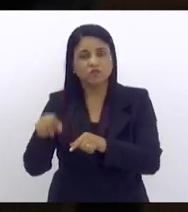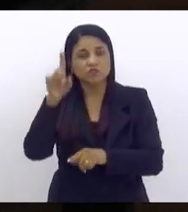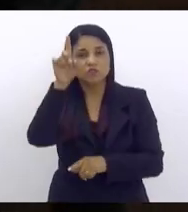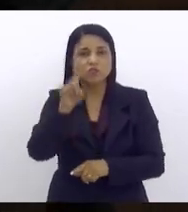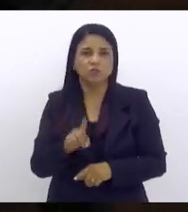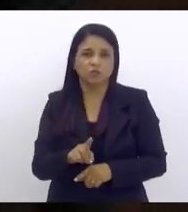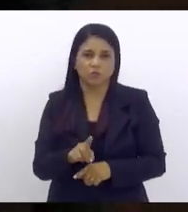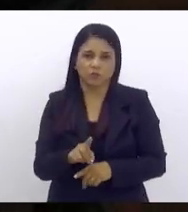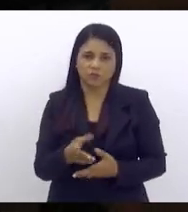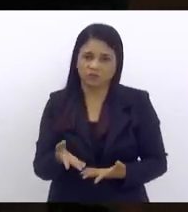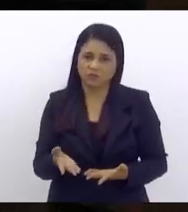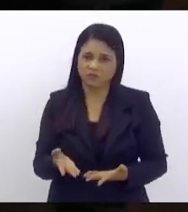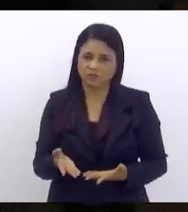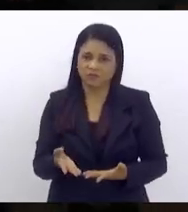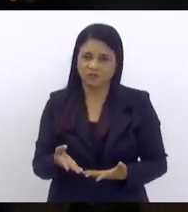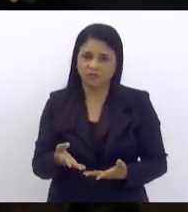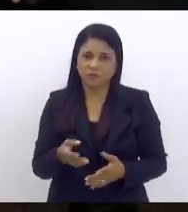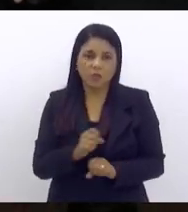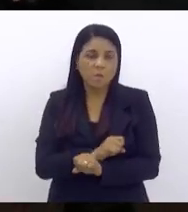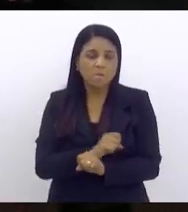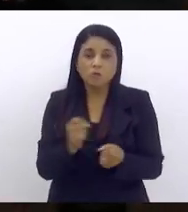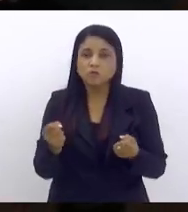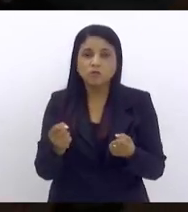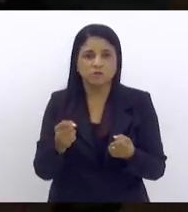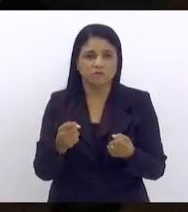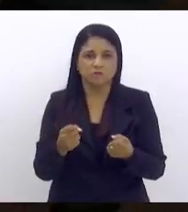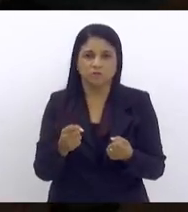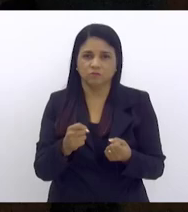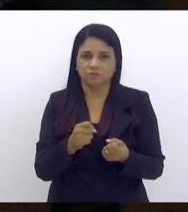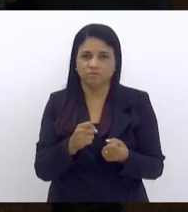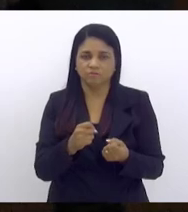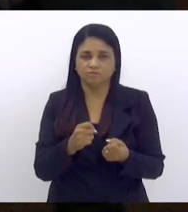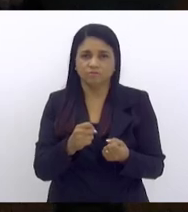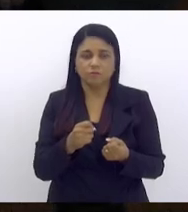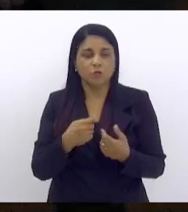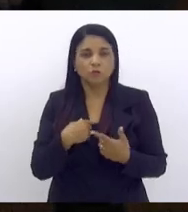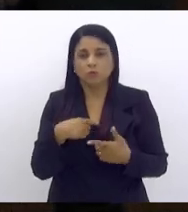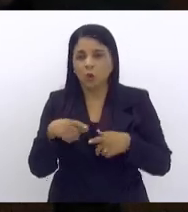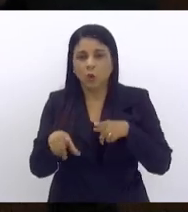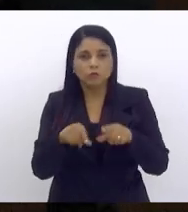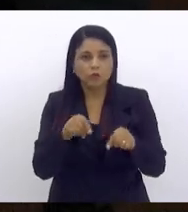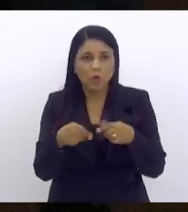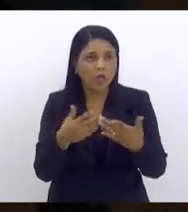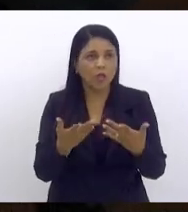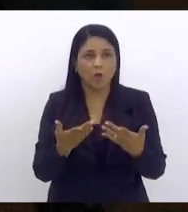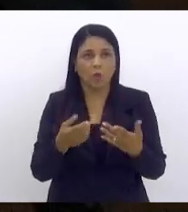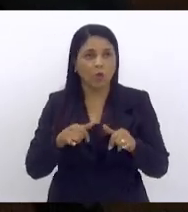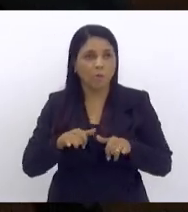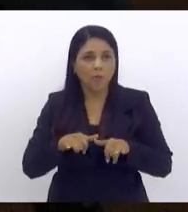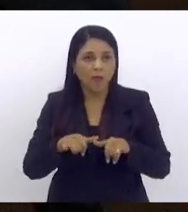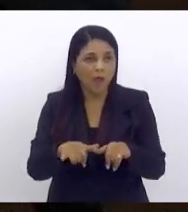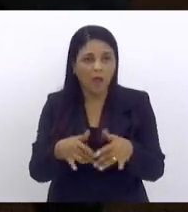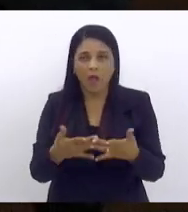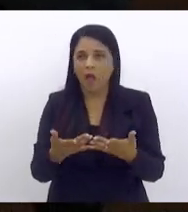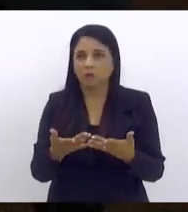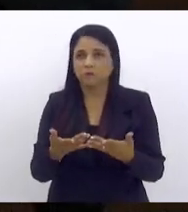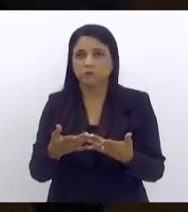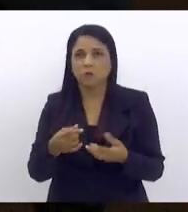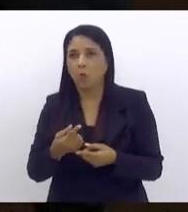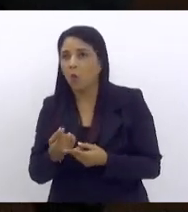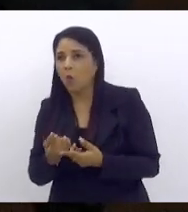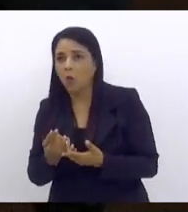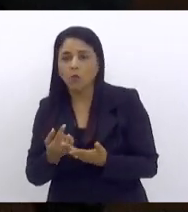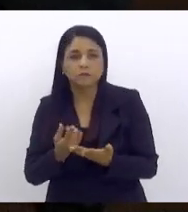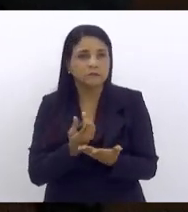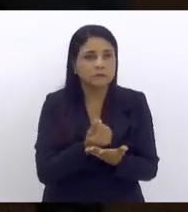que não têm sequer como escolher, não têm sequer como ir ao mercado saber que empresas, que preços, não,